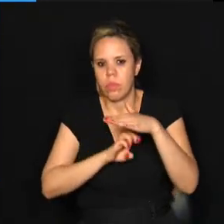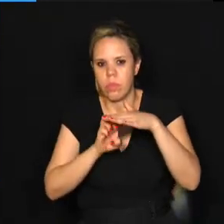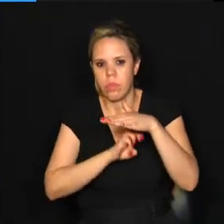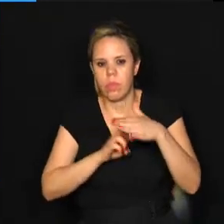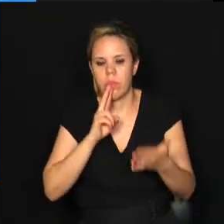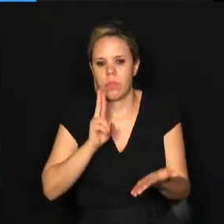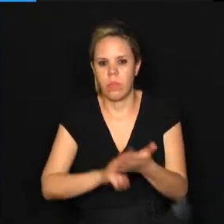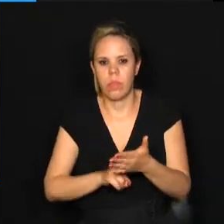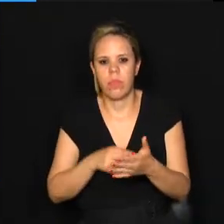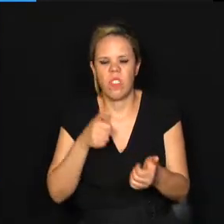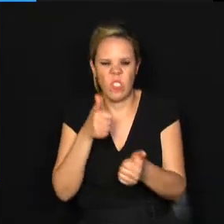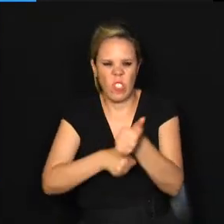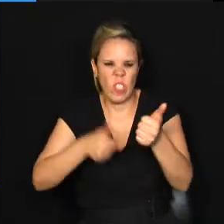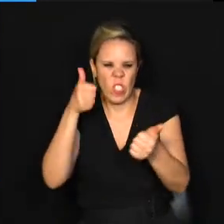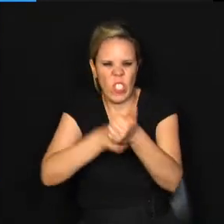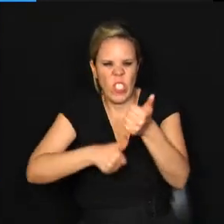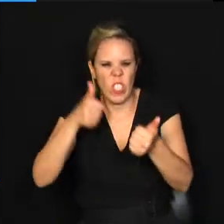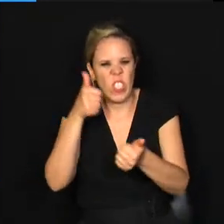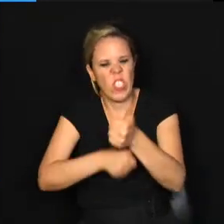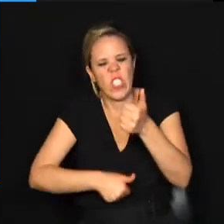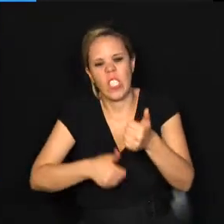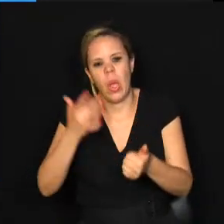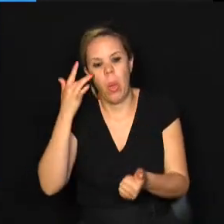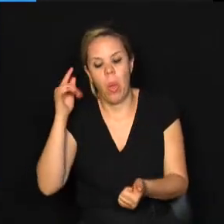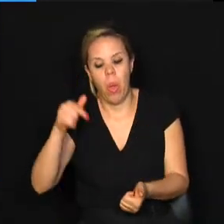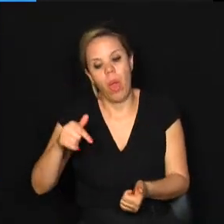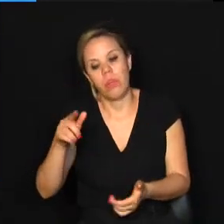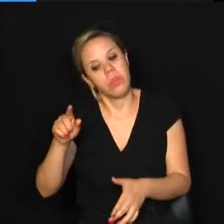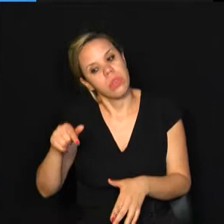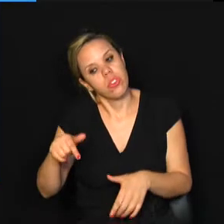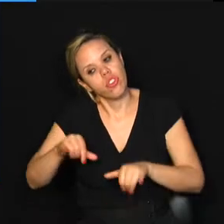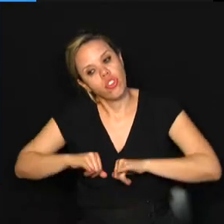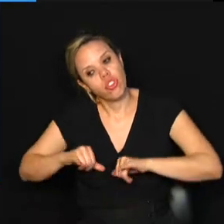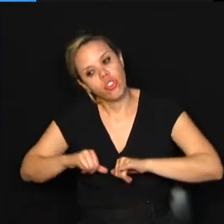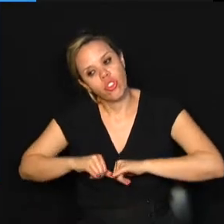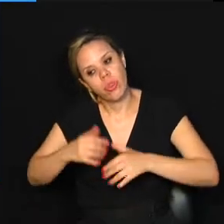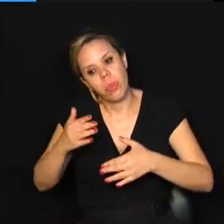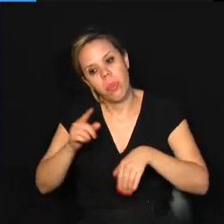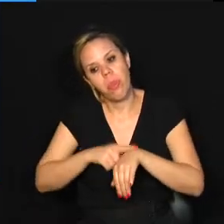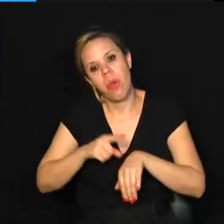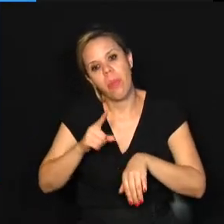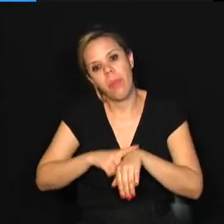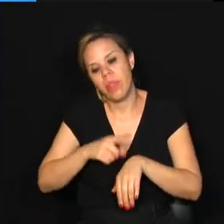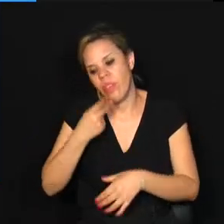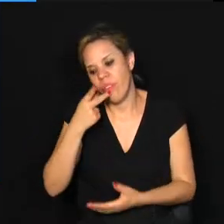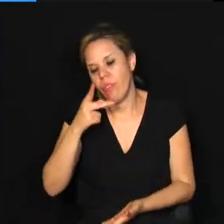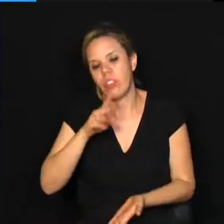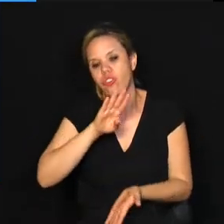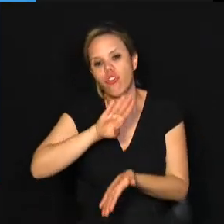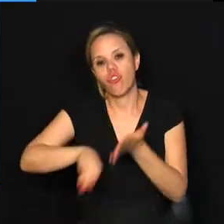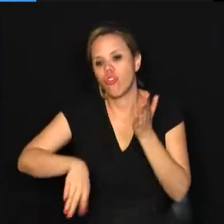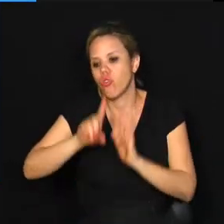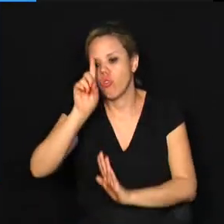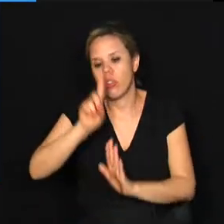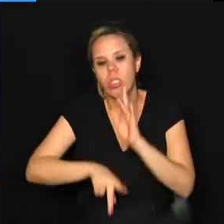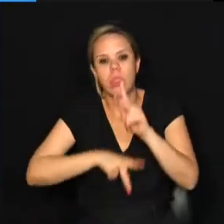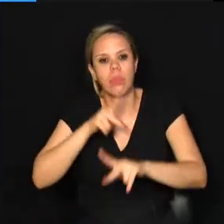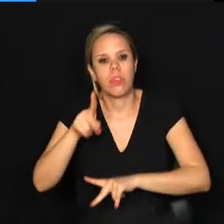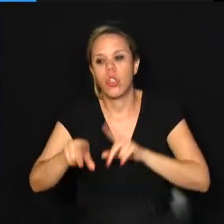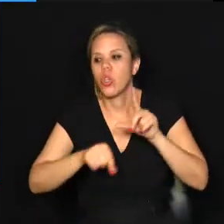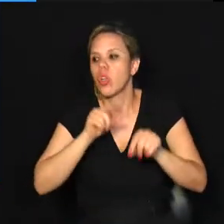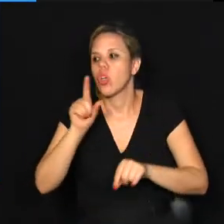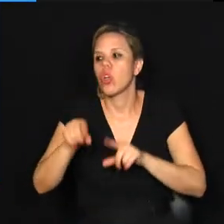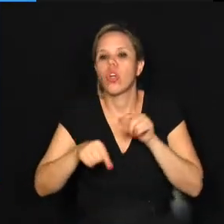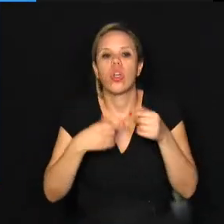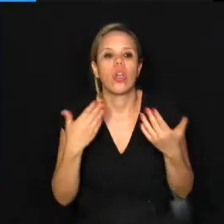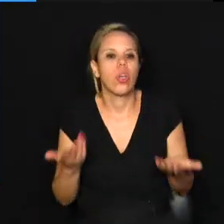essas perseguições, né, porque eu chamo de perseguições, porque a partir do momento que você impõe um direito sobre o outro para poder as pessoas escolher,